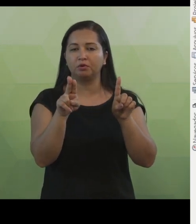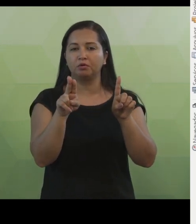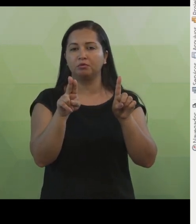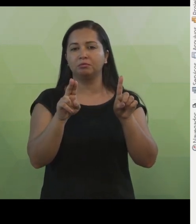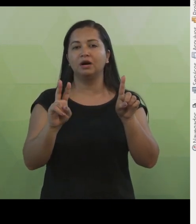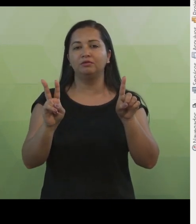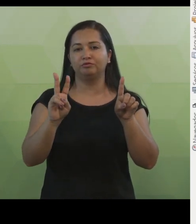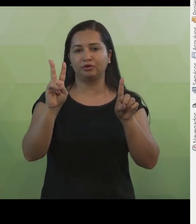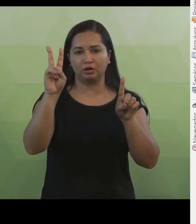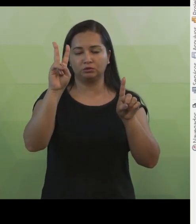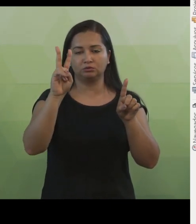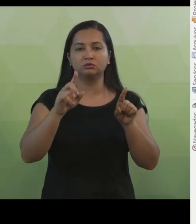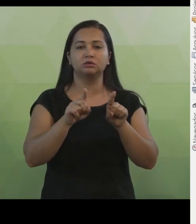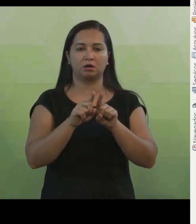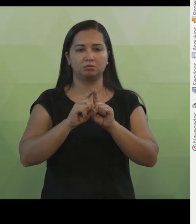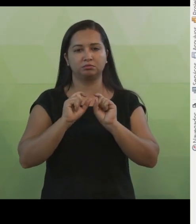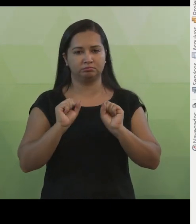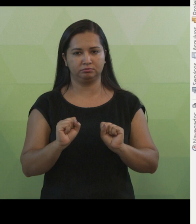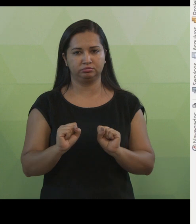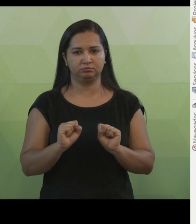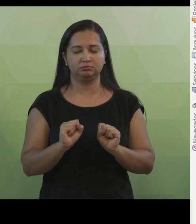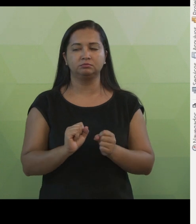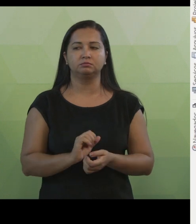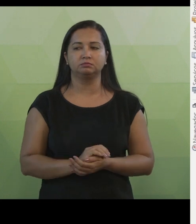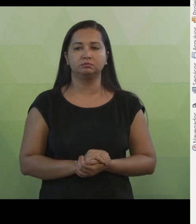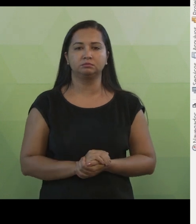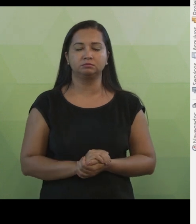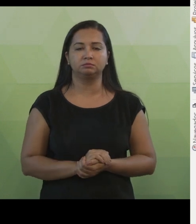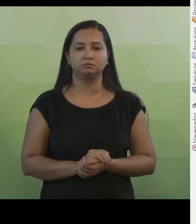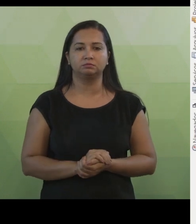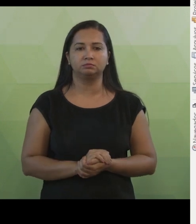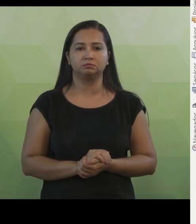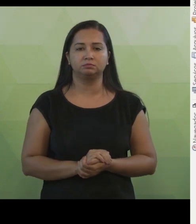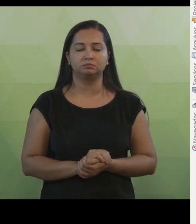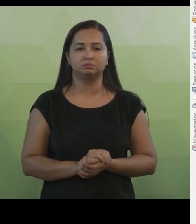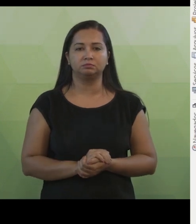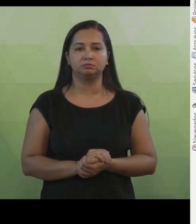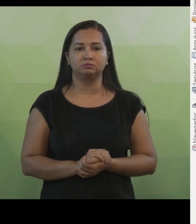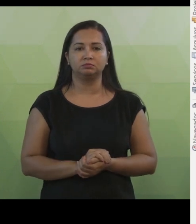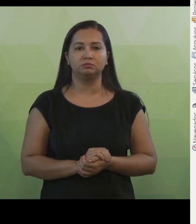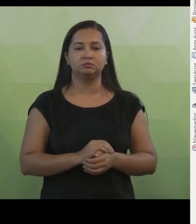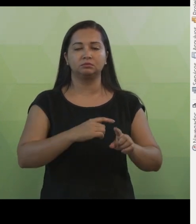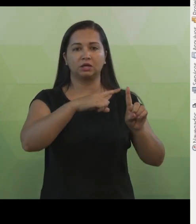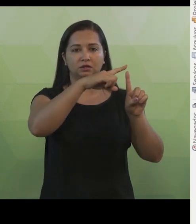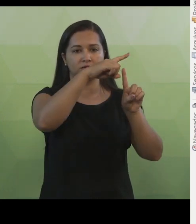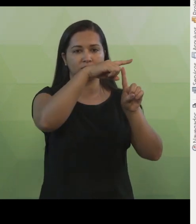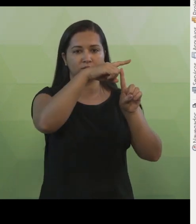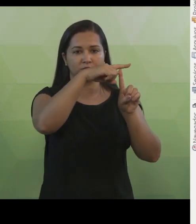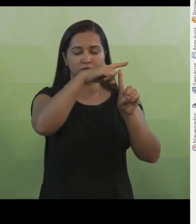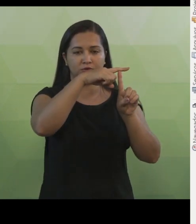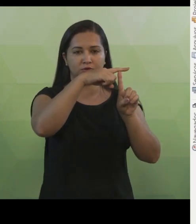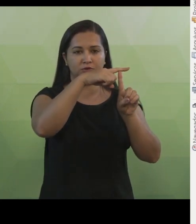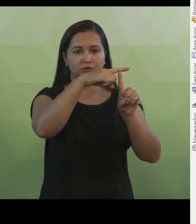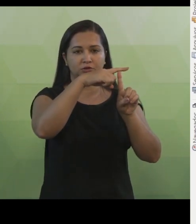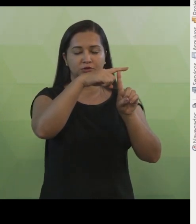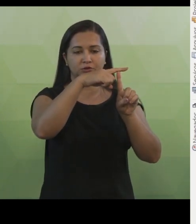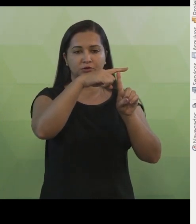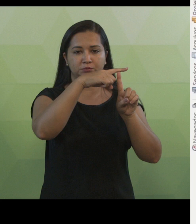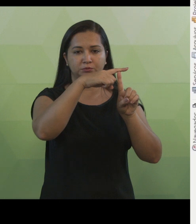vírgula. Outra forma de declarar a variável é colocar o tipo, o nome da